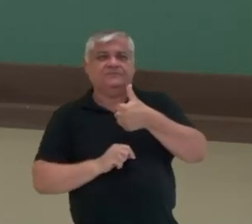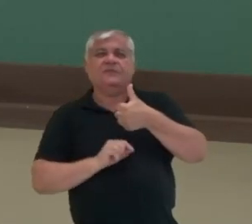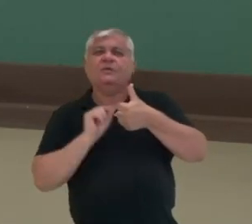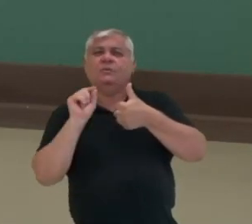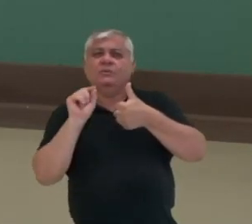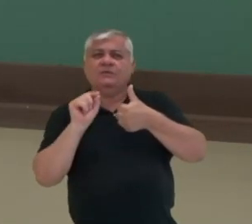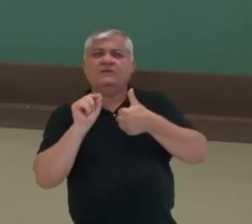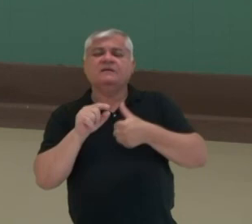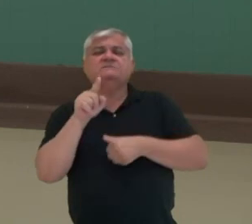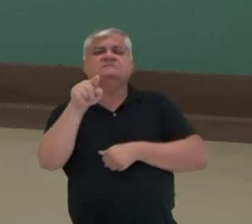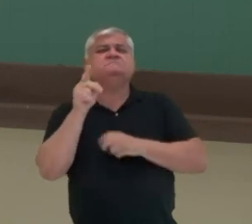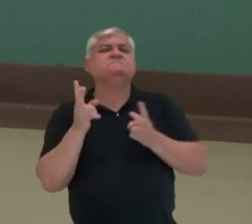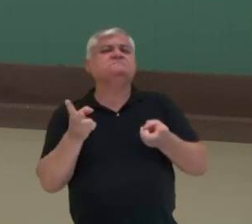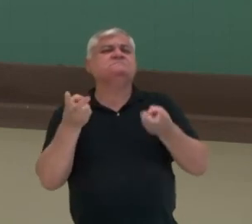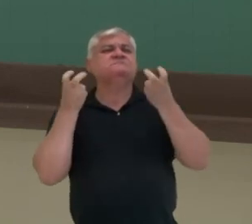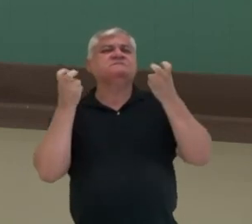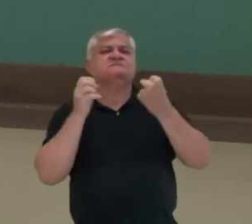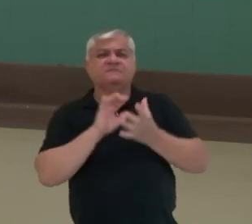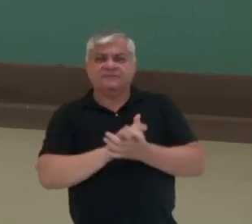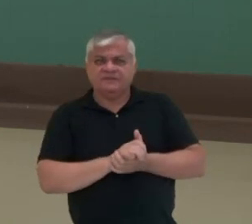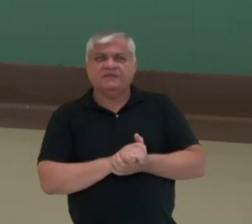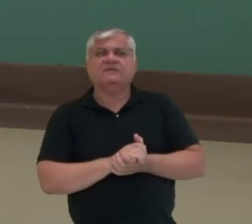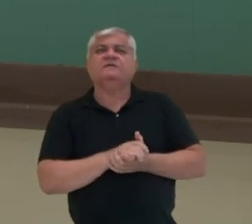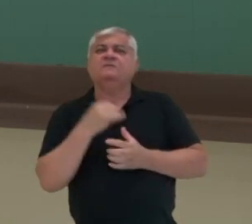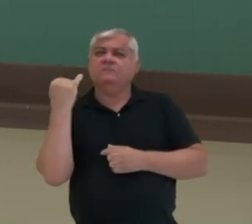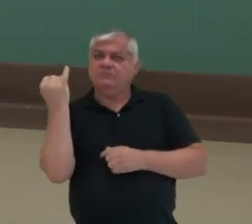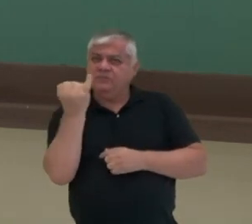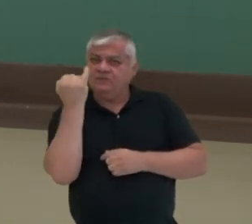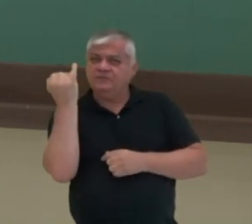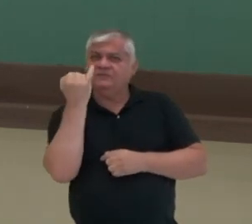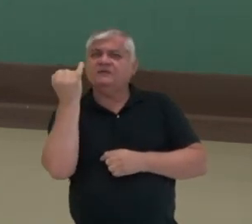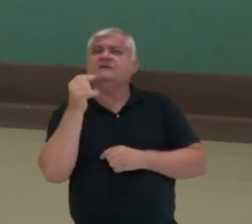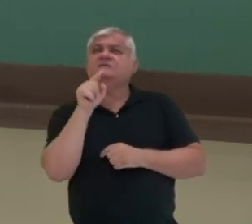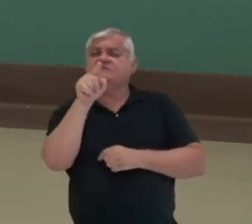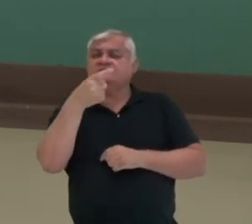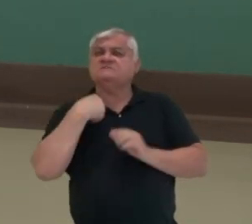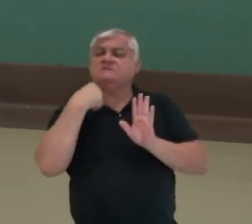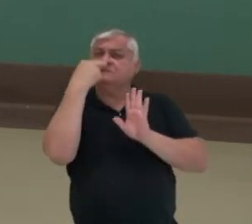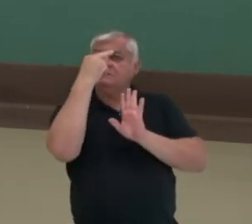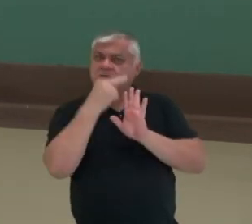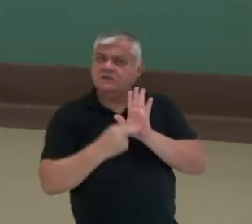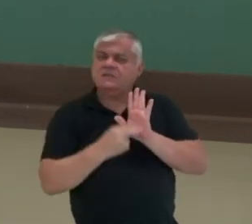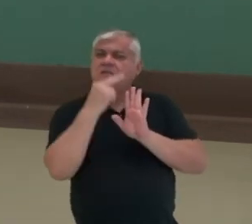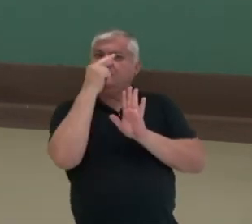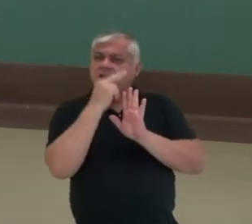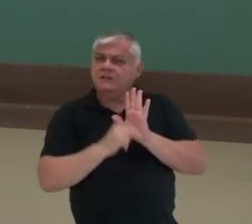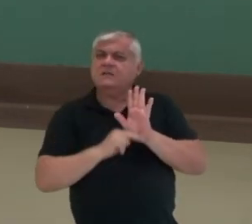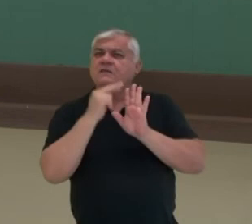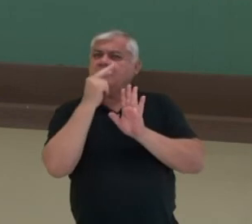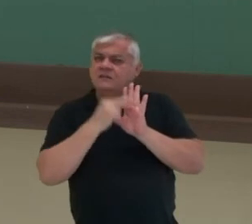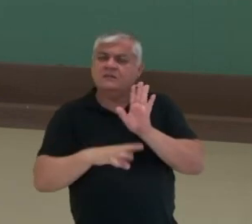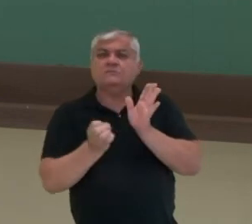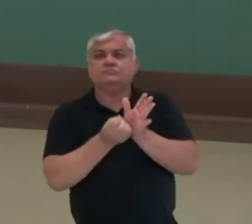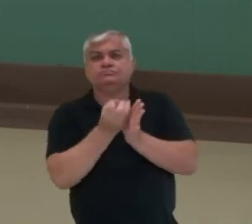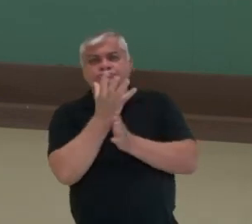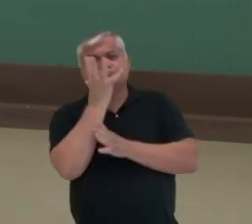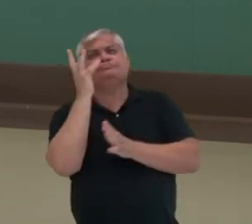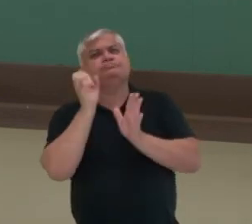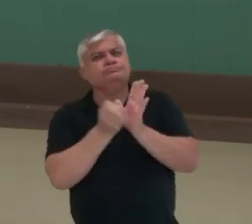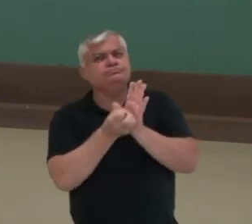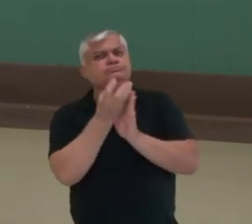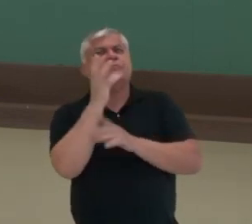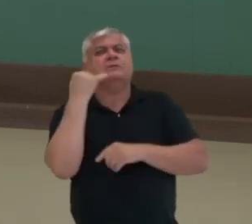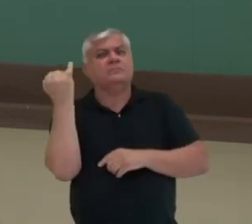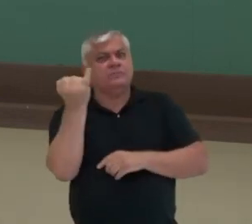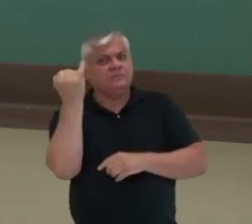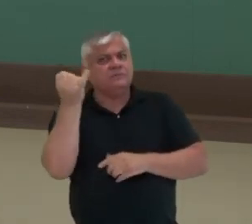para você perceber como é importante você ler os textos motivadores. Por vezes são textos